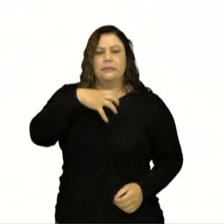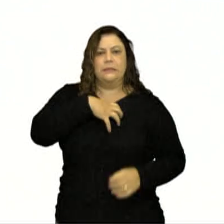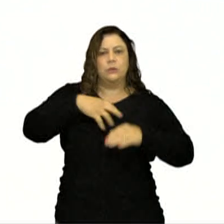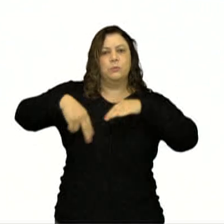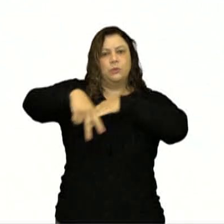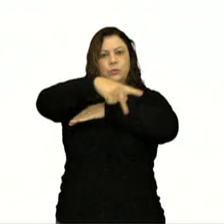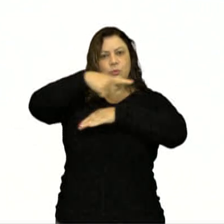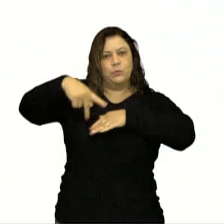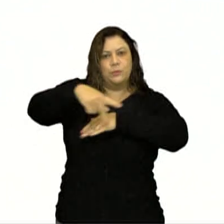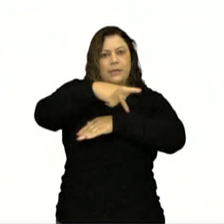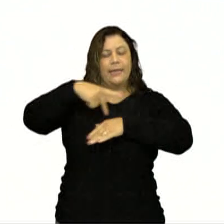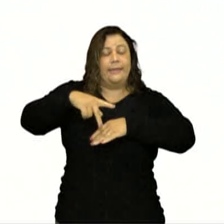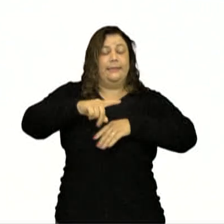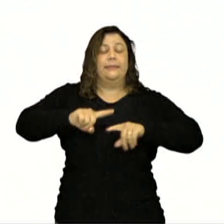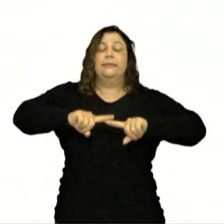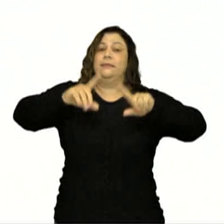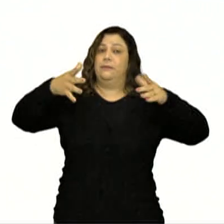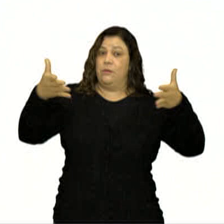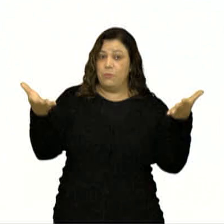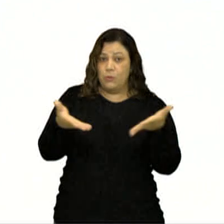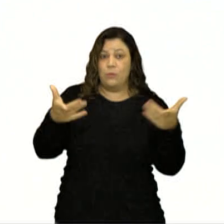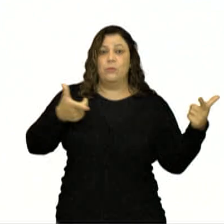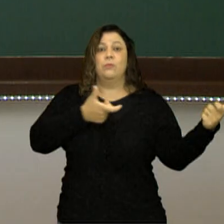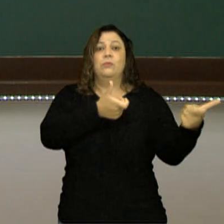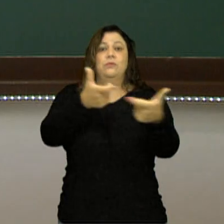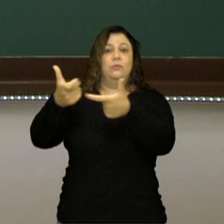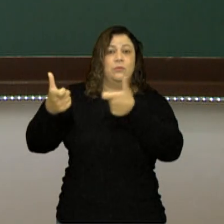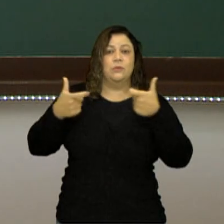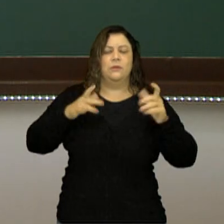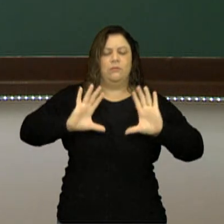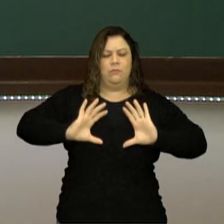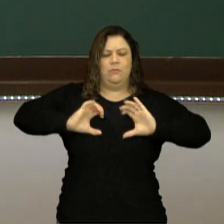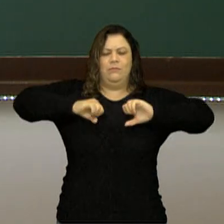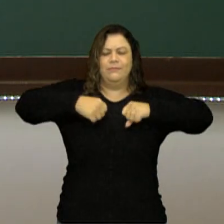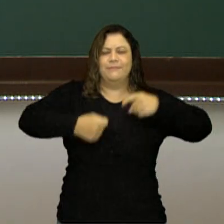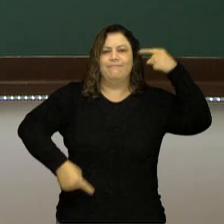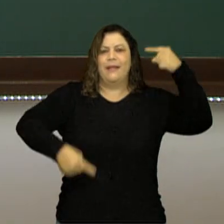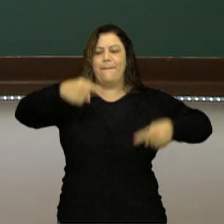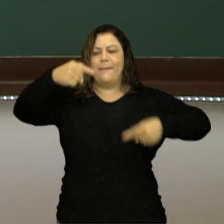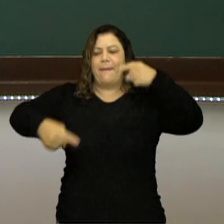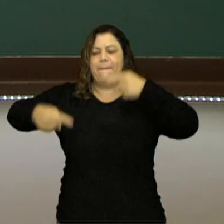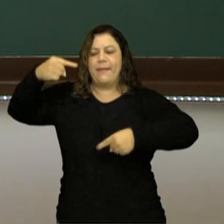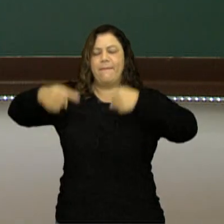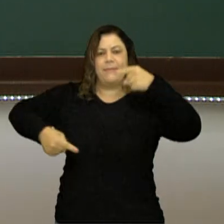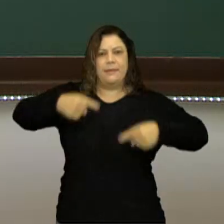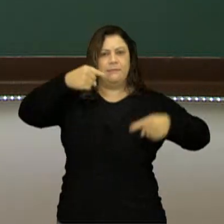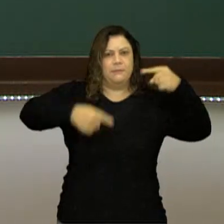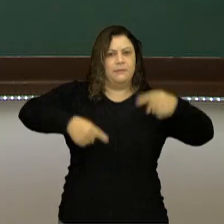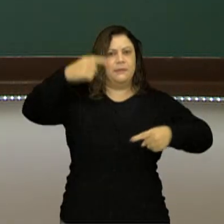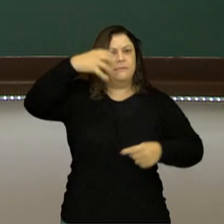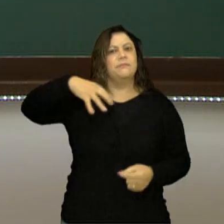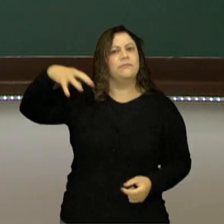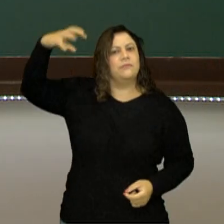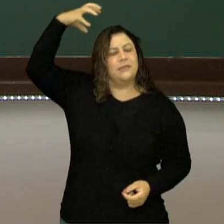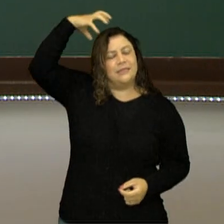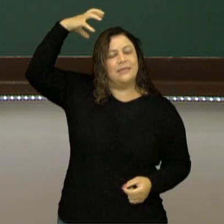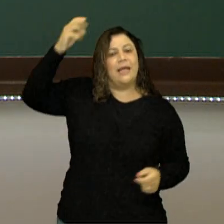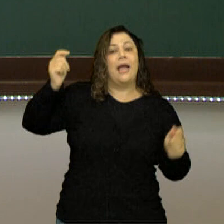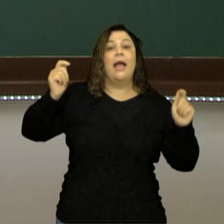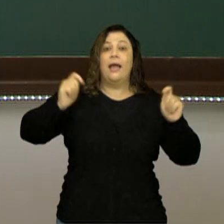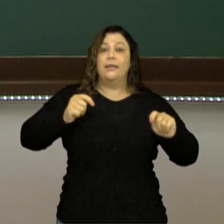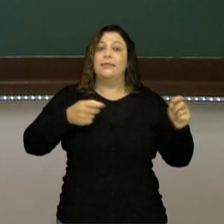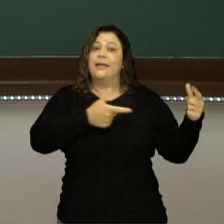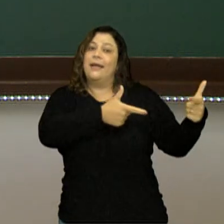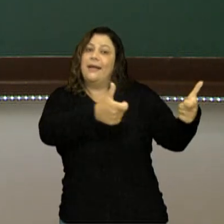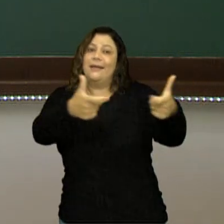países, né? Embora fosse uma guerra por disputa de reinado, uma disputa dinástica, né? A